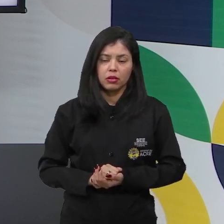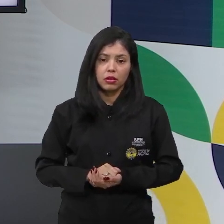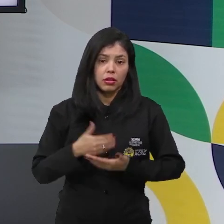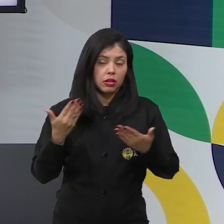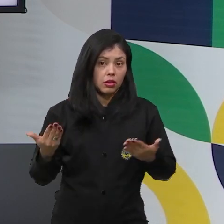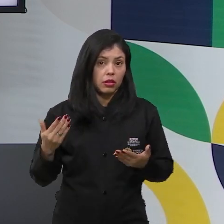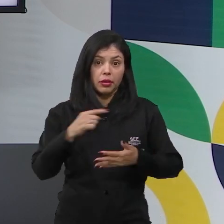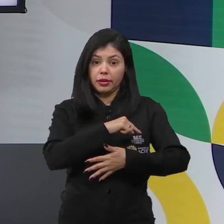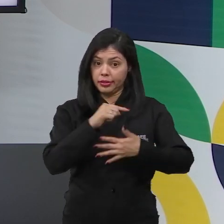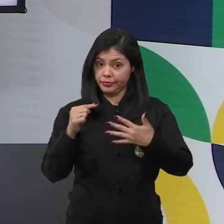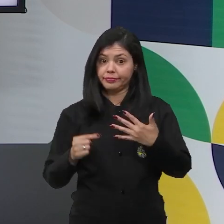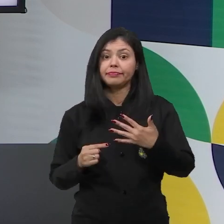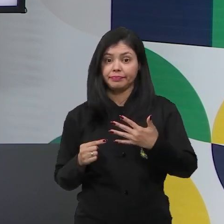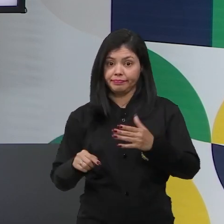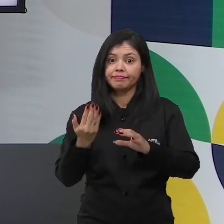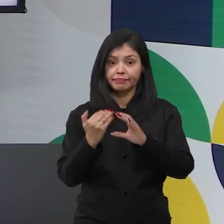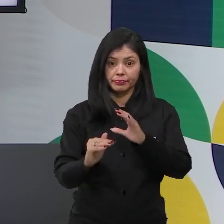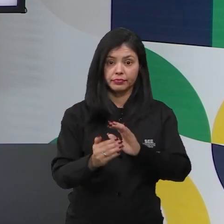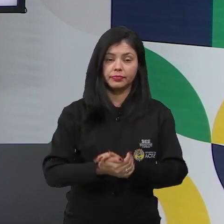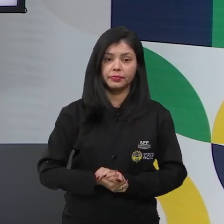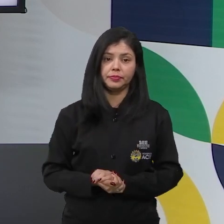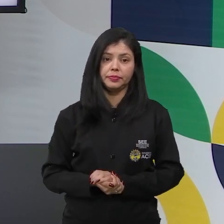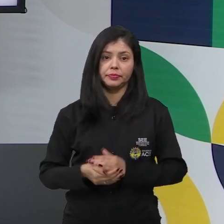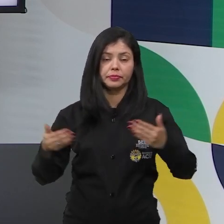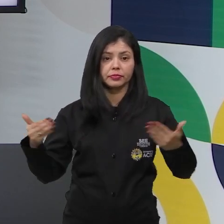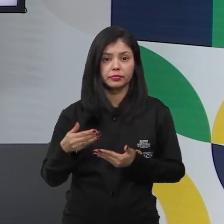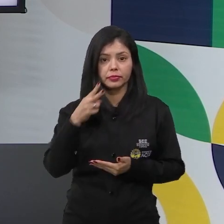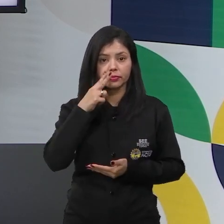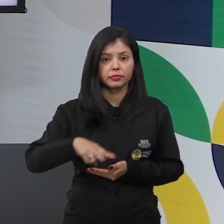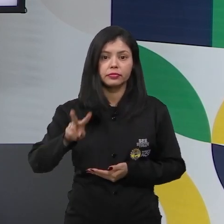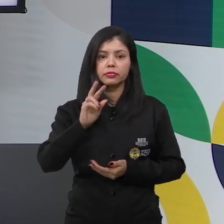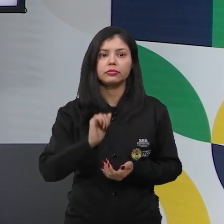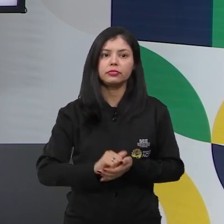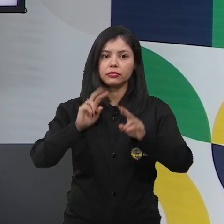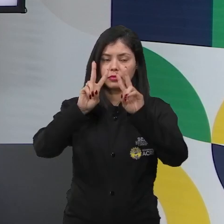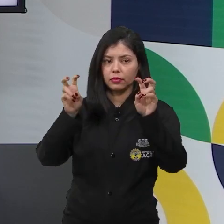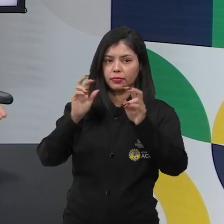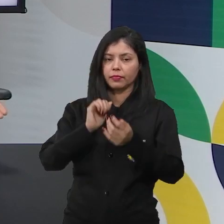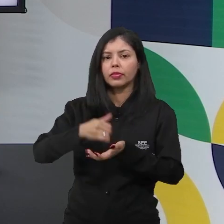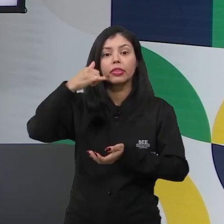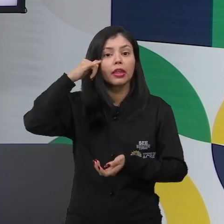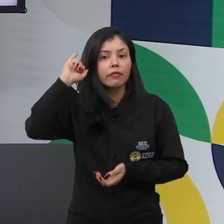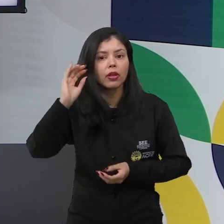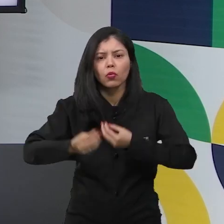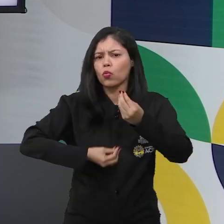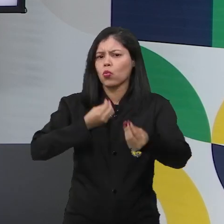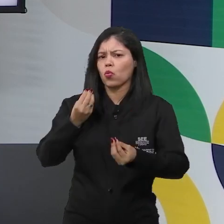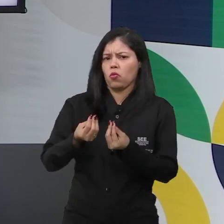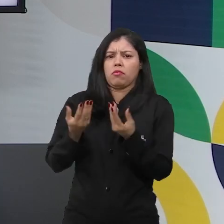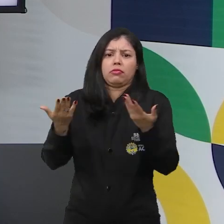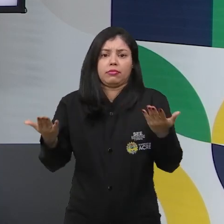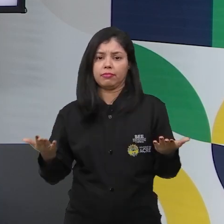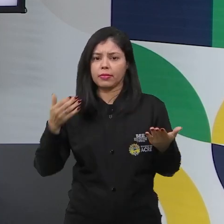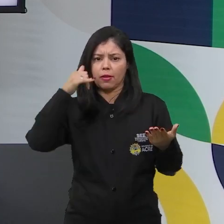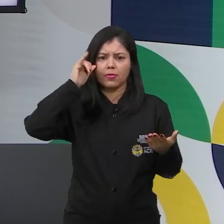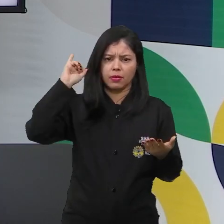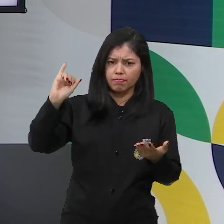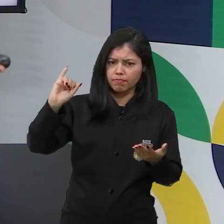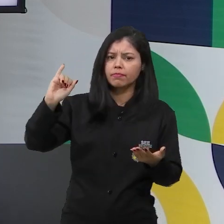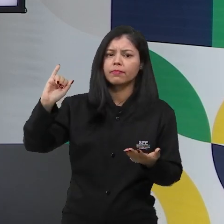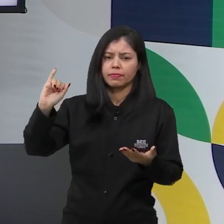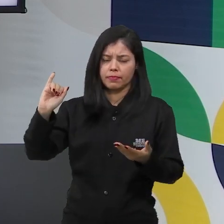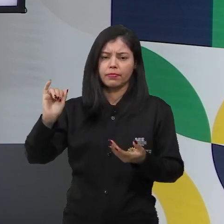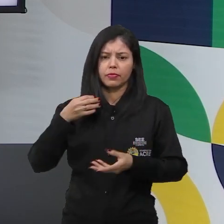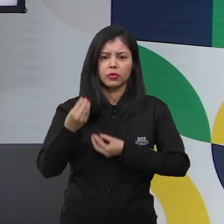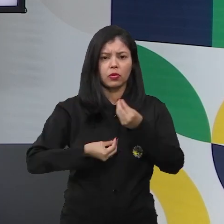esses daí são os tipos de transmissão. Agora a gente vai falar a respeito da prevenção. Então, como que a gente vai se prevenir,